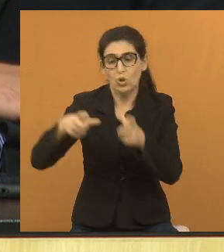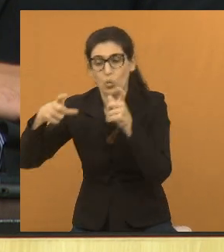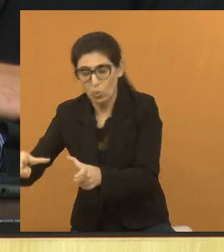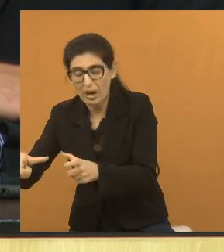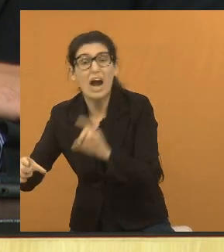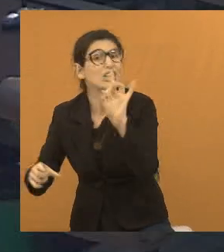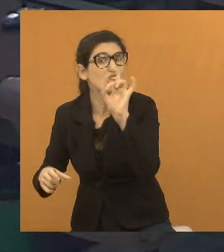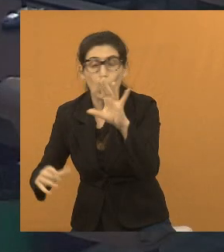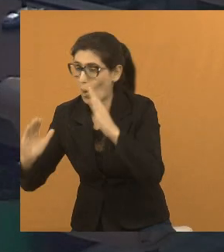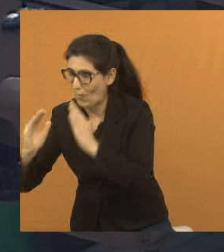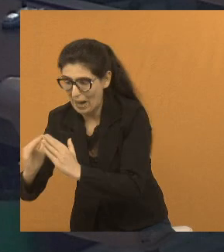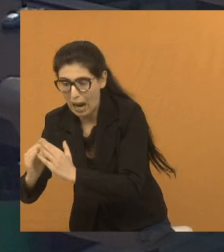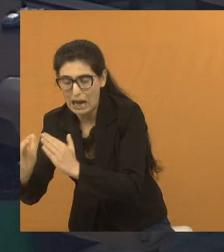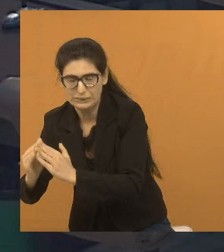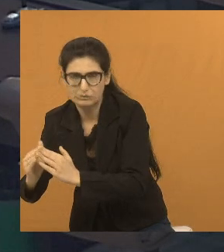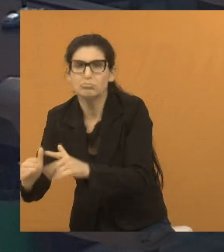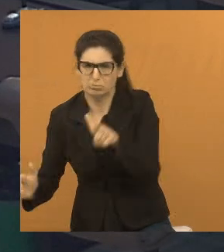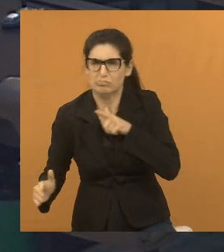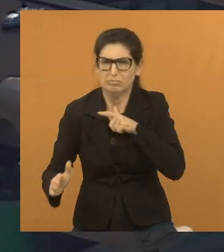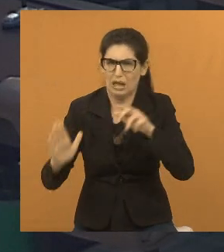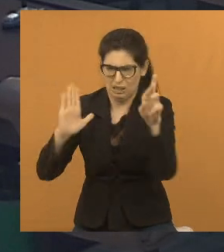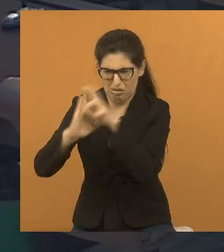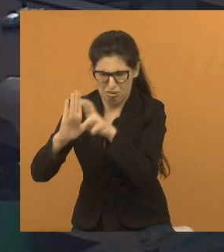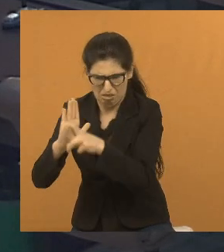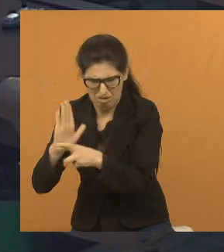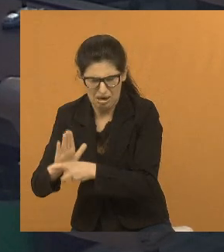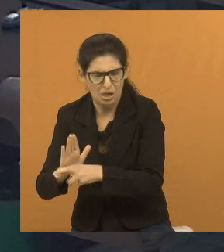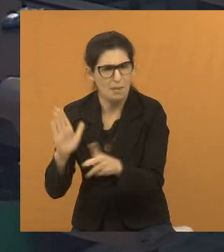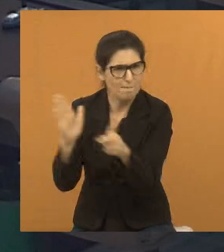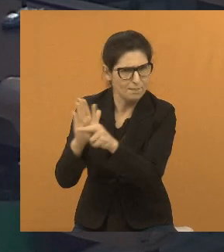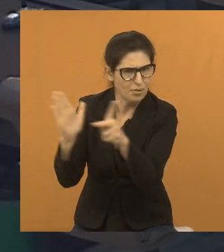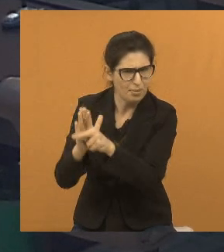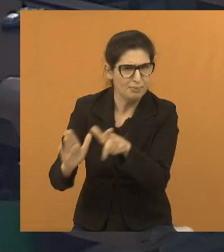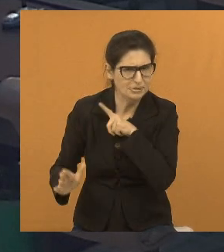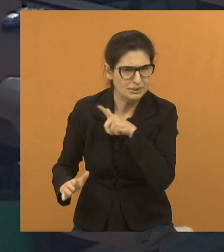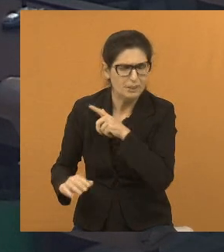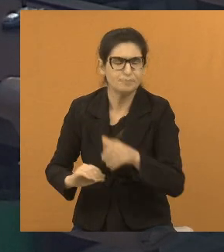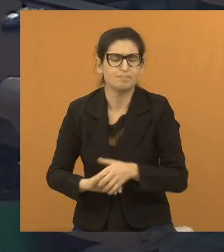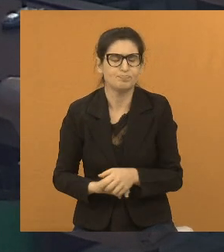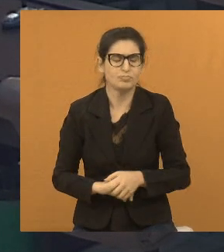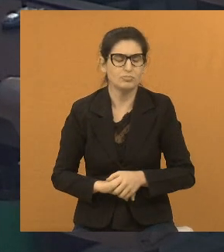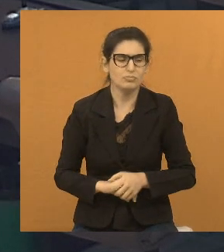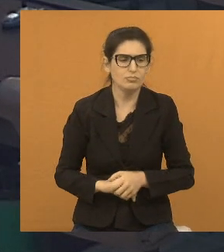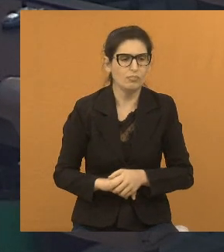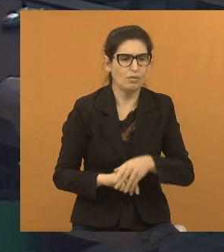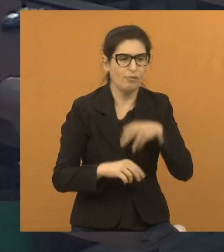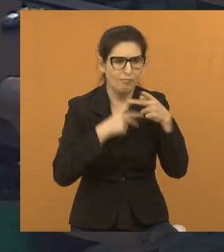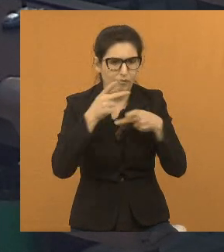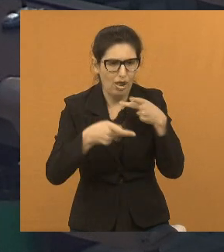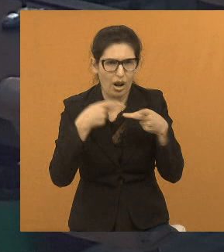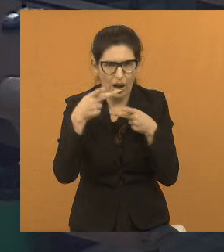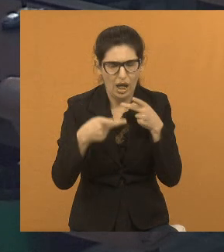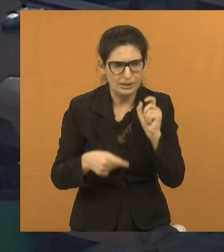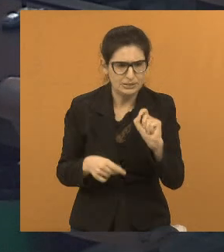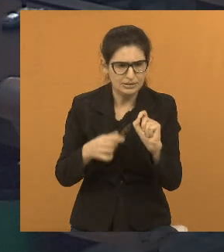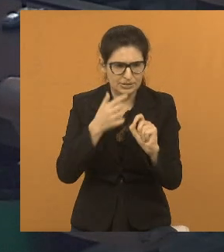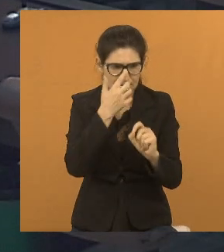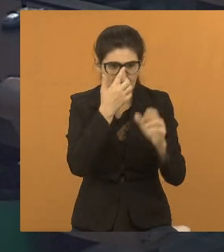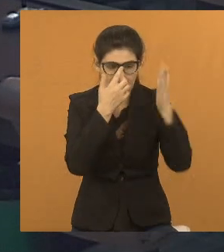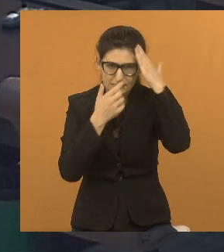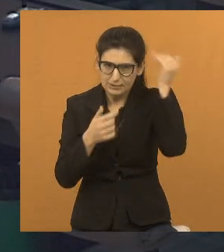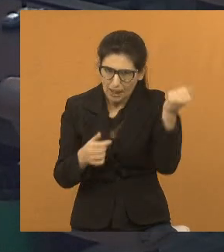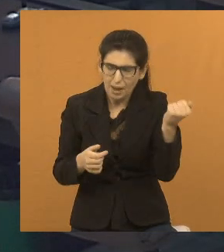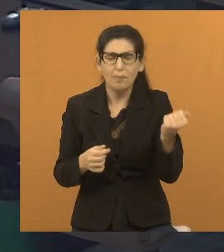vou complementar aqui o que o Samuel falou, que é o seguinte: eu sei que deve estar tendo